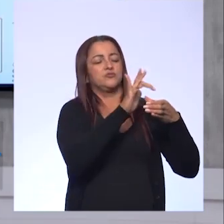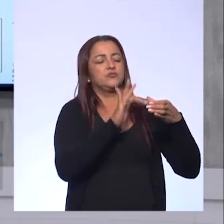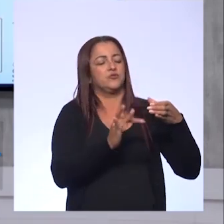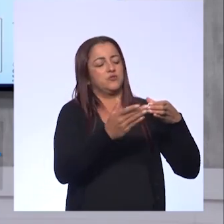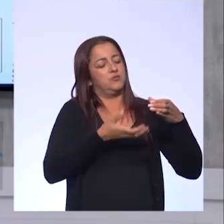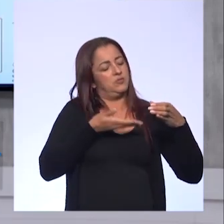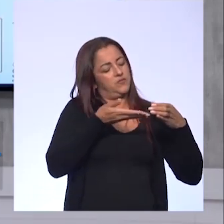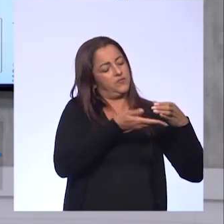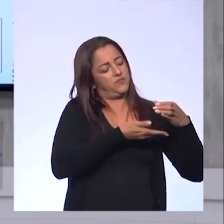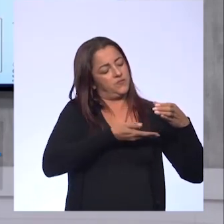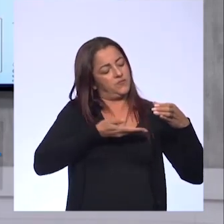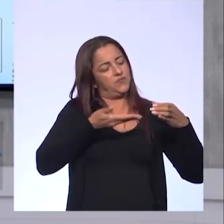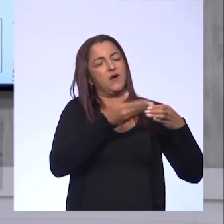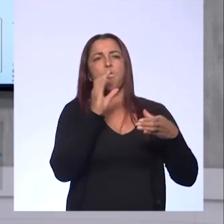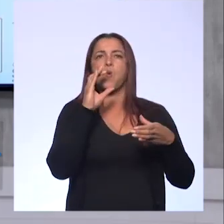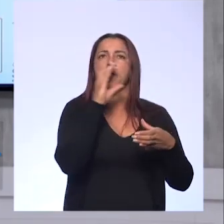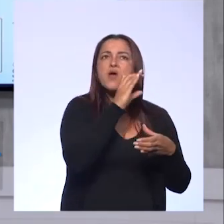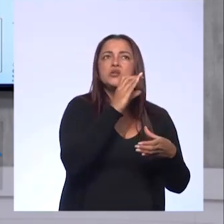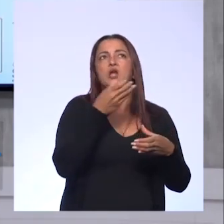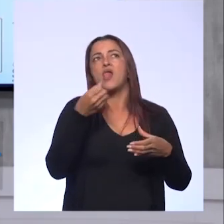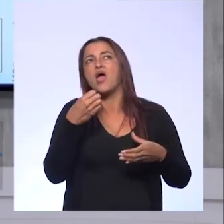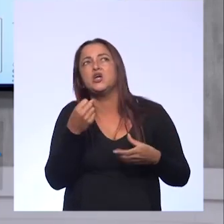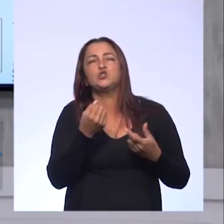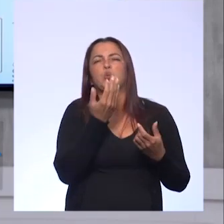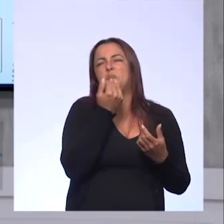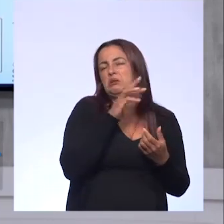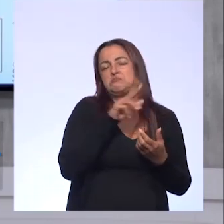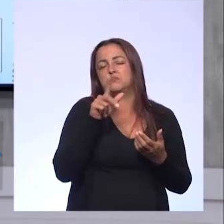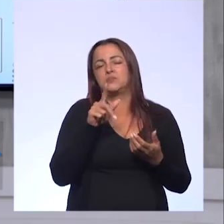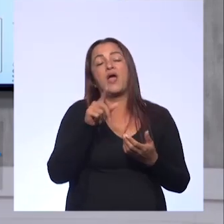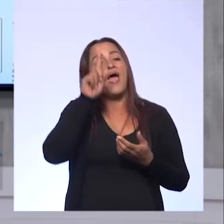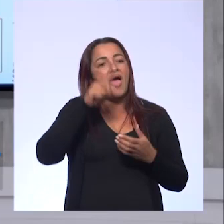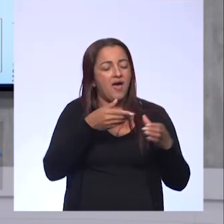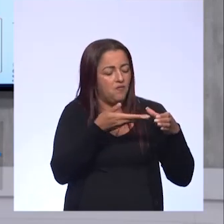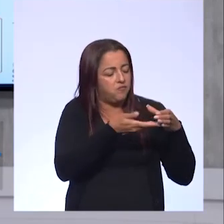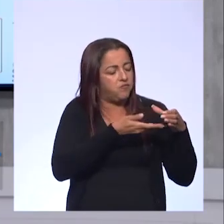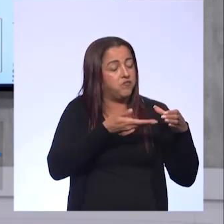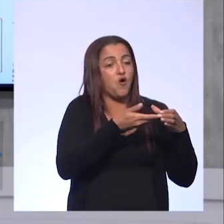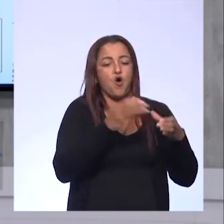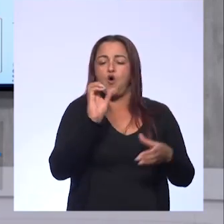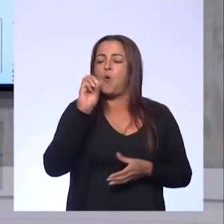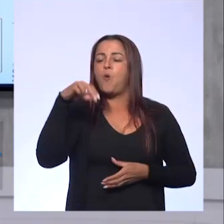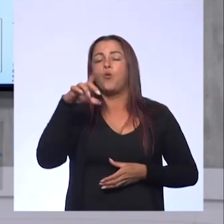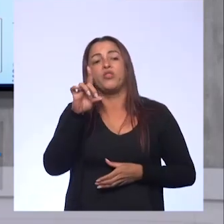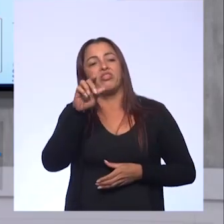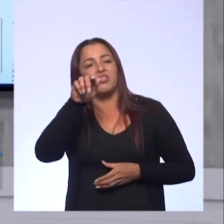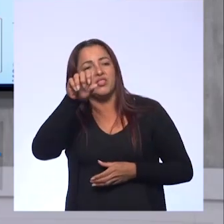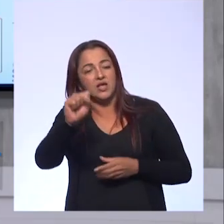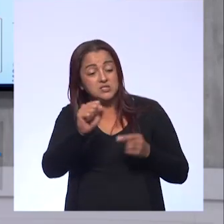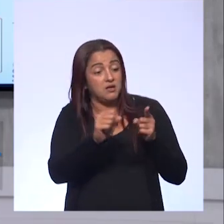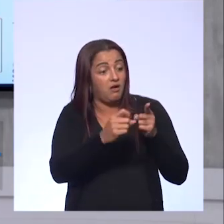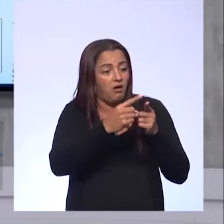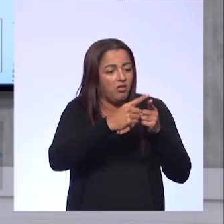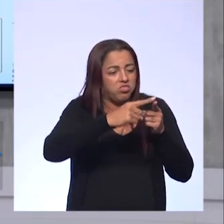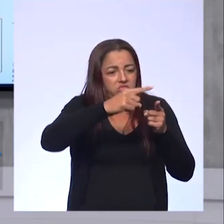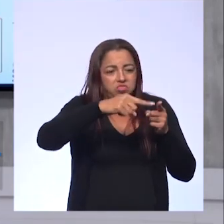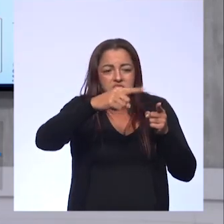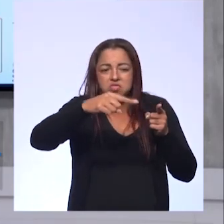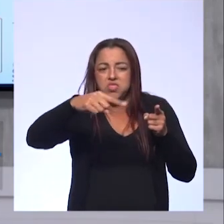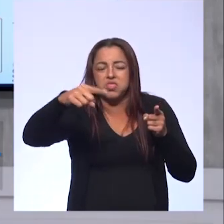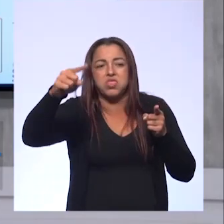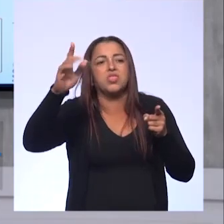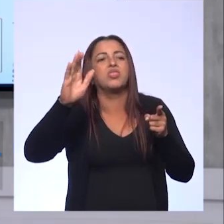leitinho para esquentar uma comida é um forno de micro-ondas micro-ondas é um tipo de onda eletromagnética e é uma onda eletromagnética